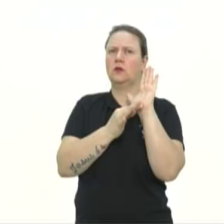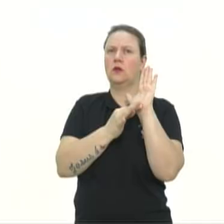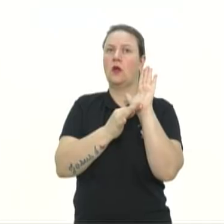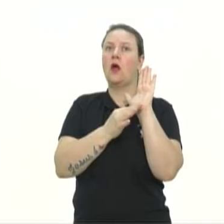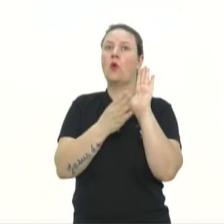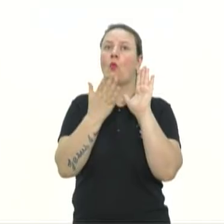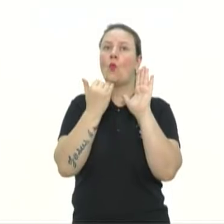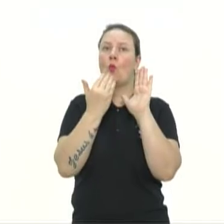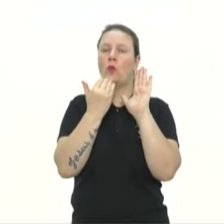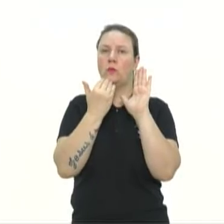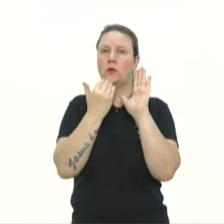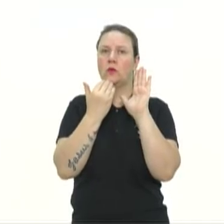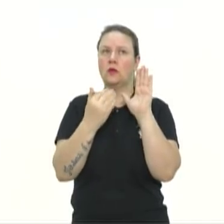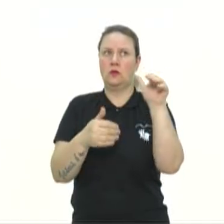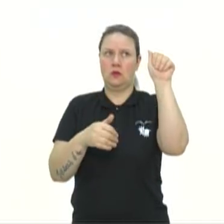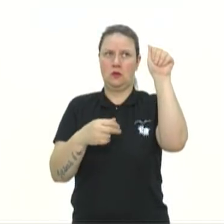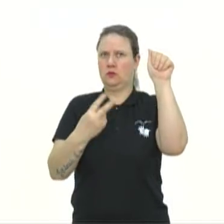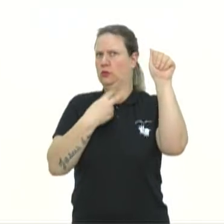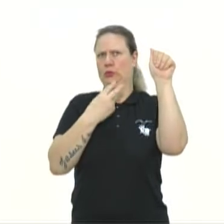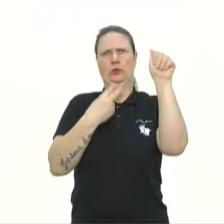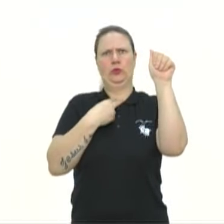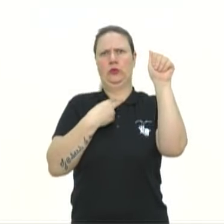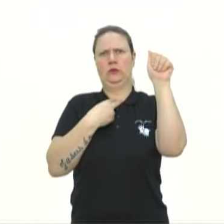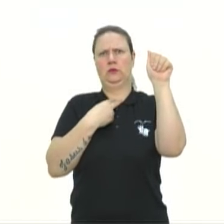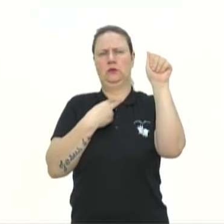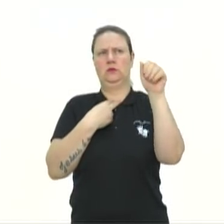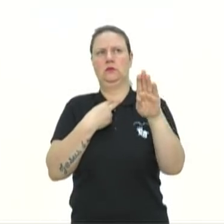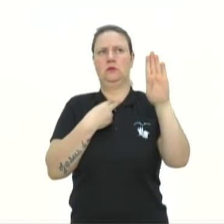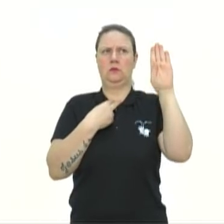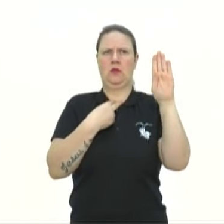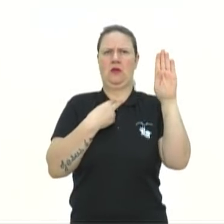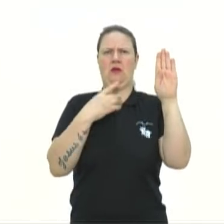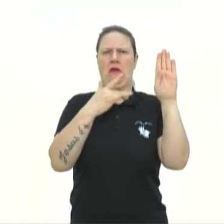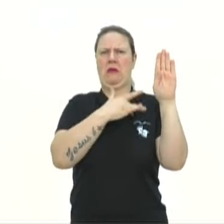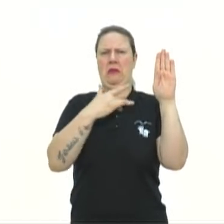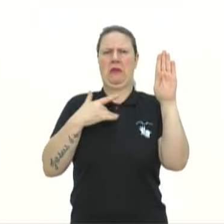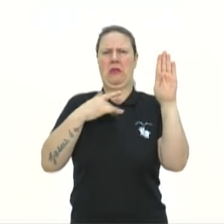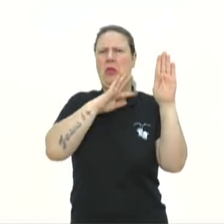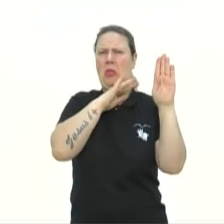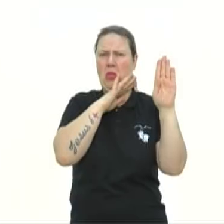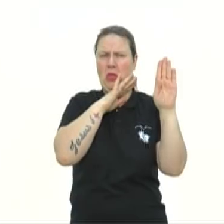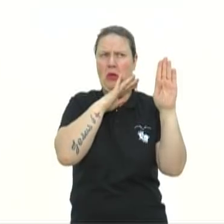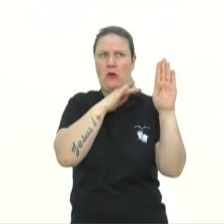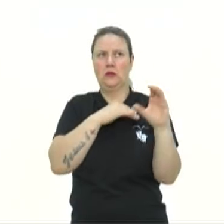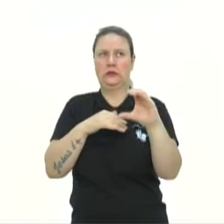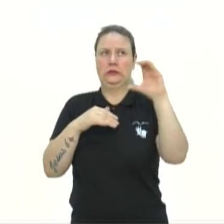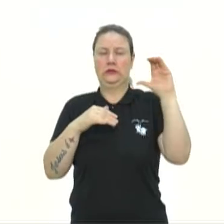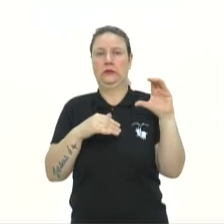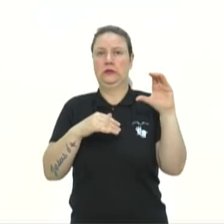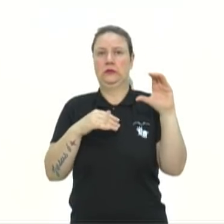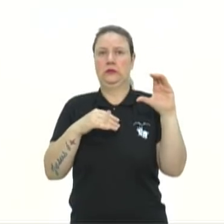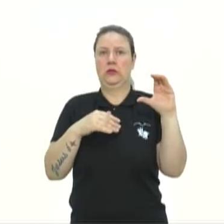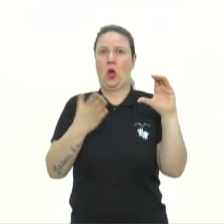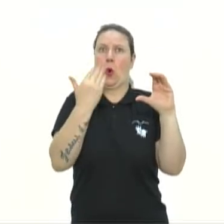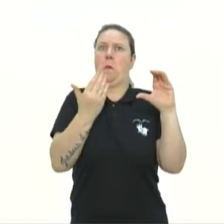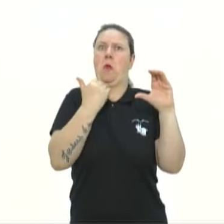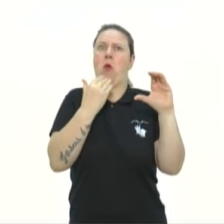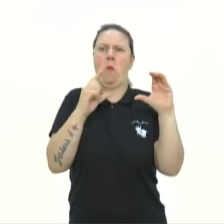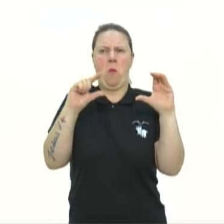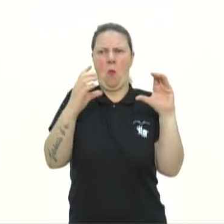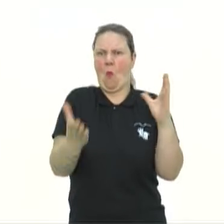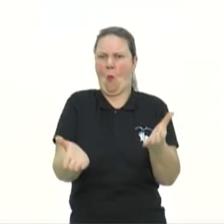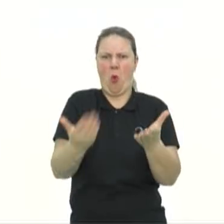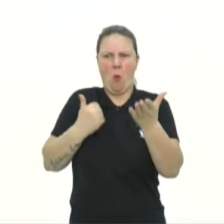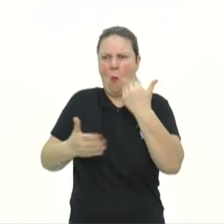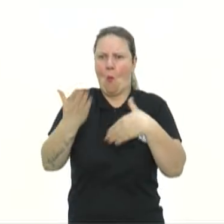A, não deve ser realizado? Letra B, faz mal à saúde? Letra C, deve ser consumido em grandes quantidades?